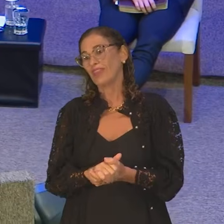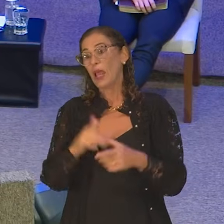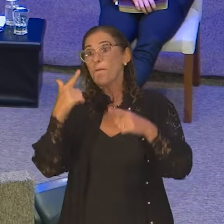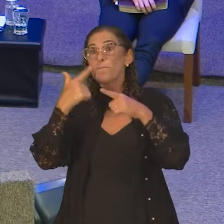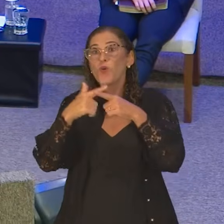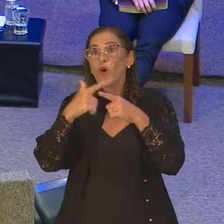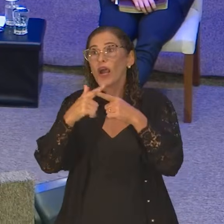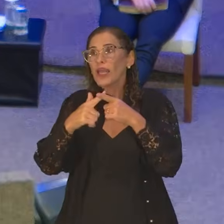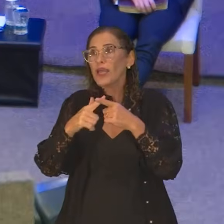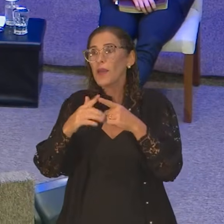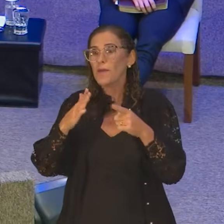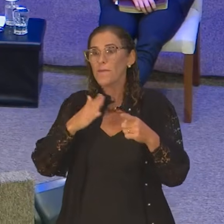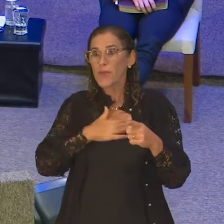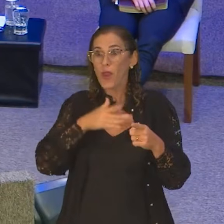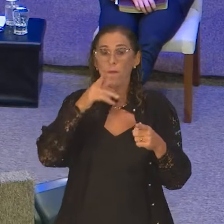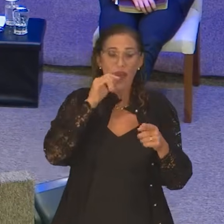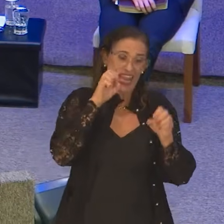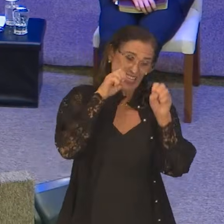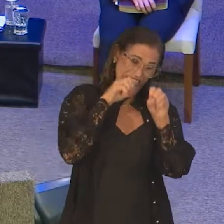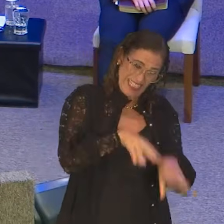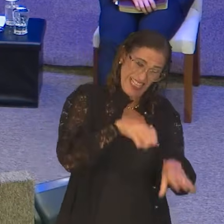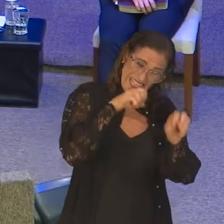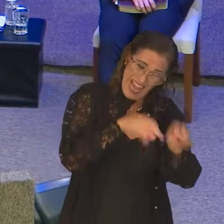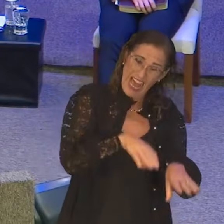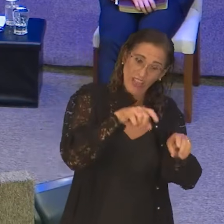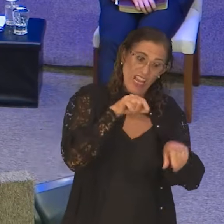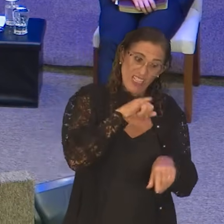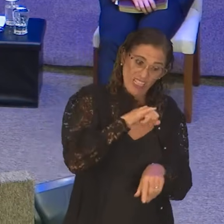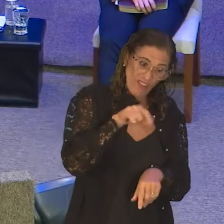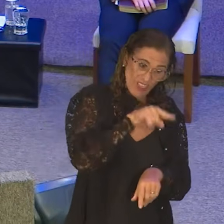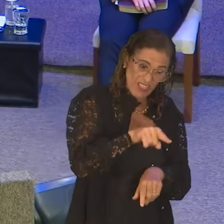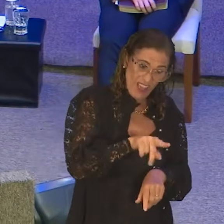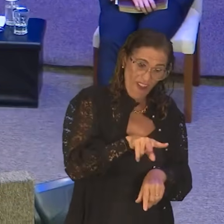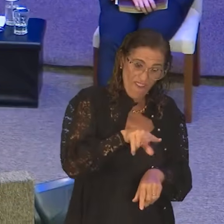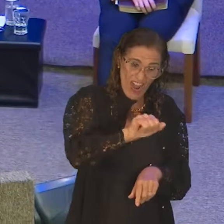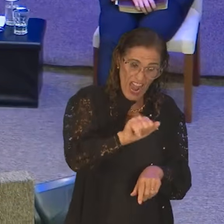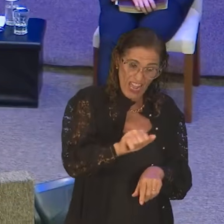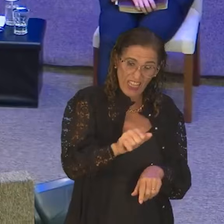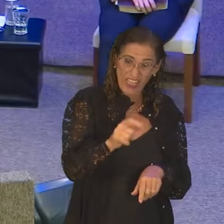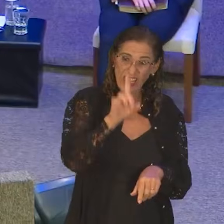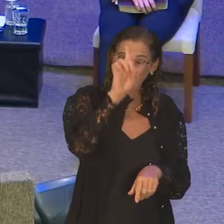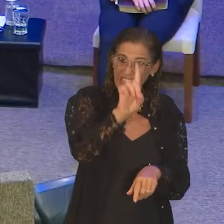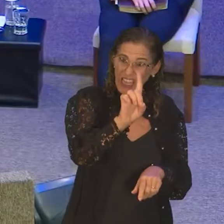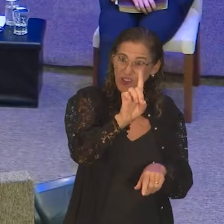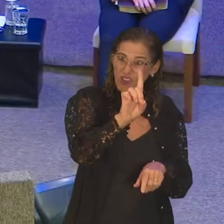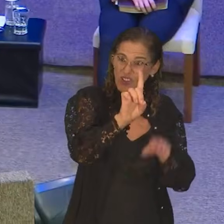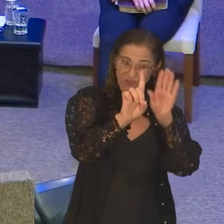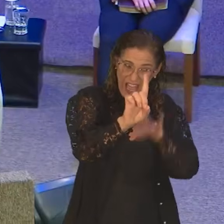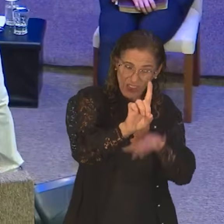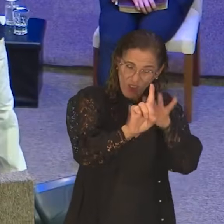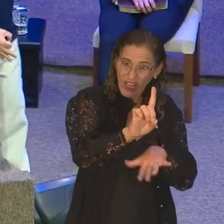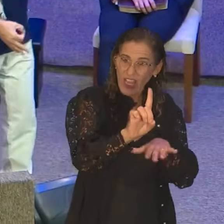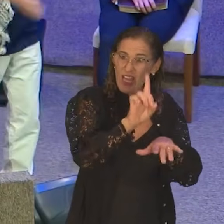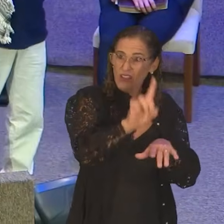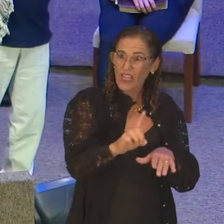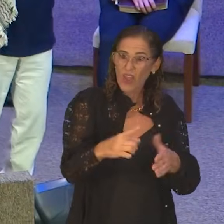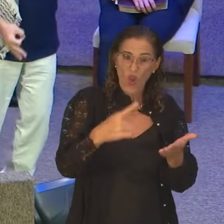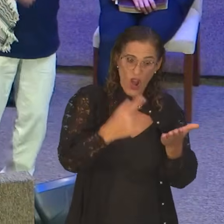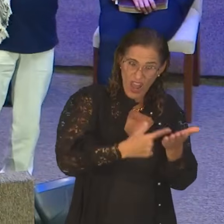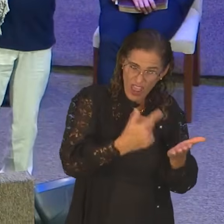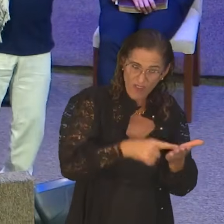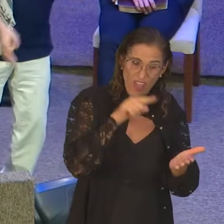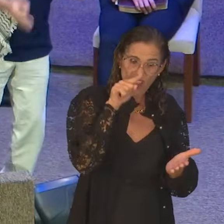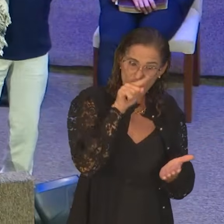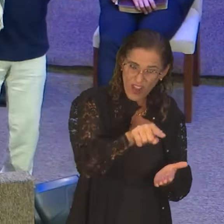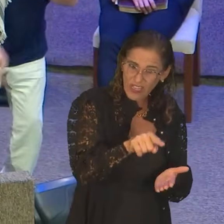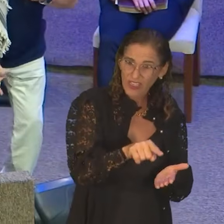Porque meu pai me tinha ensinado, se você vai adorar a um Deus, e esse Deus tem um livro, e